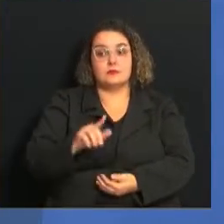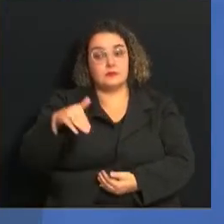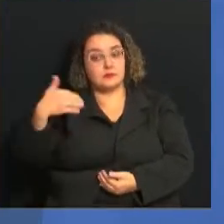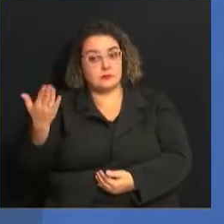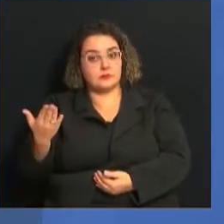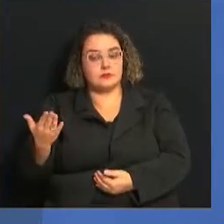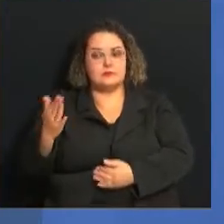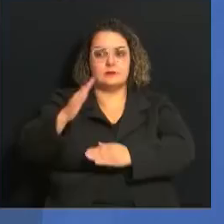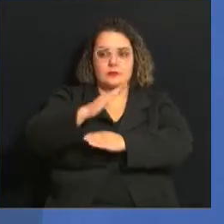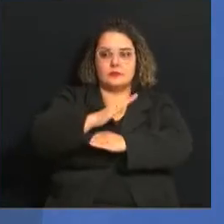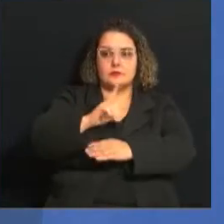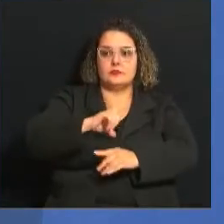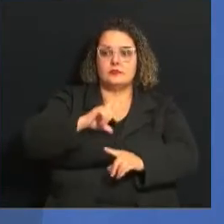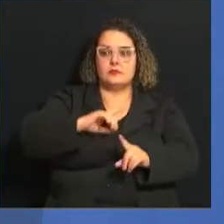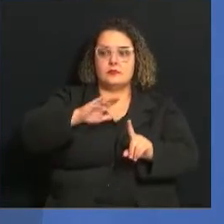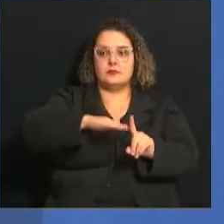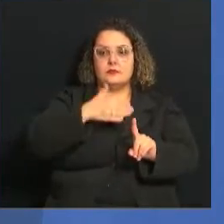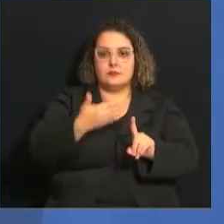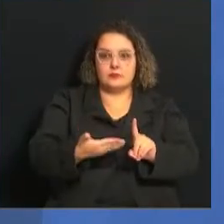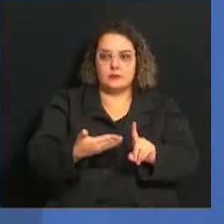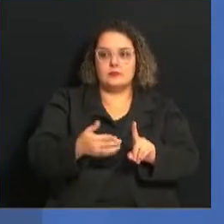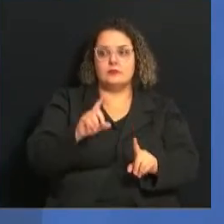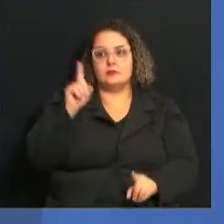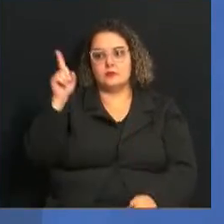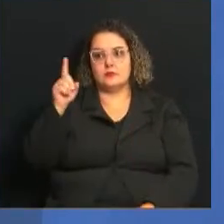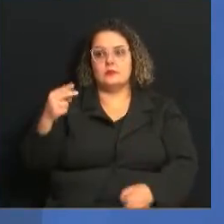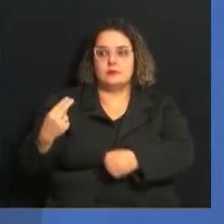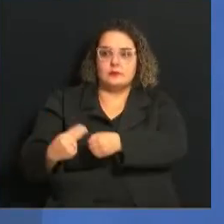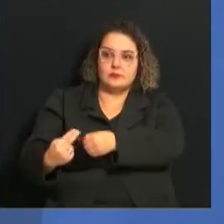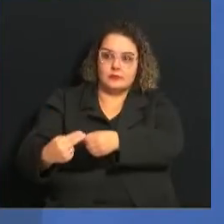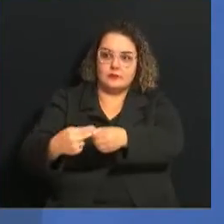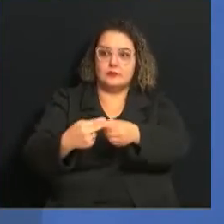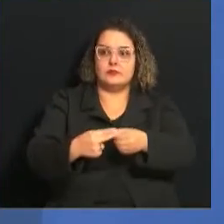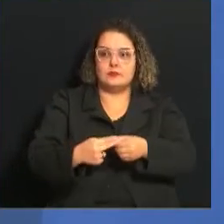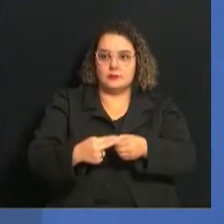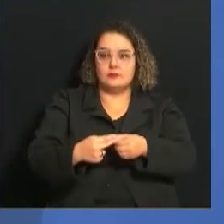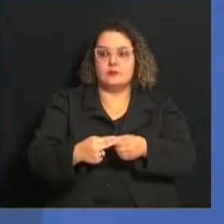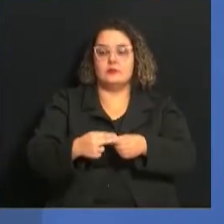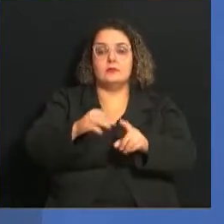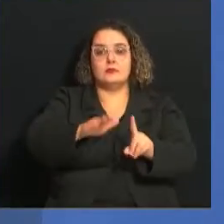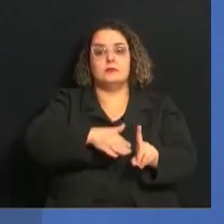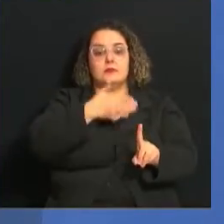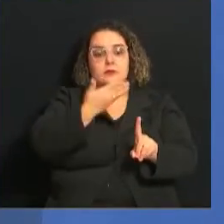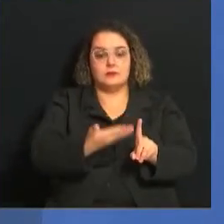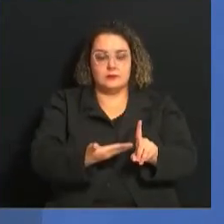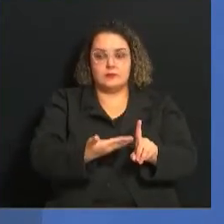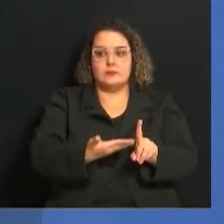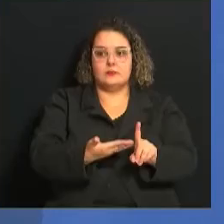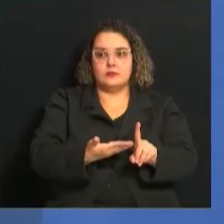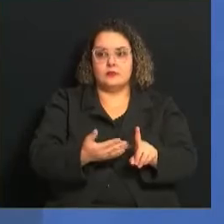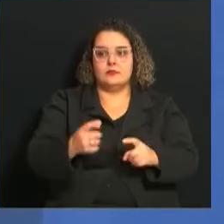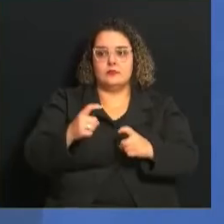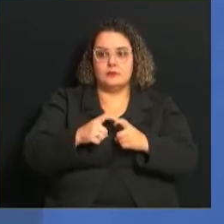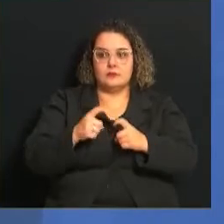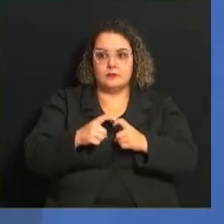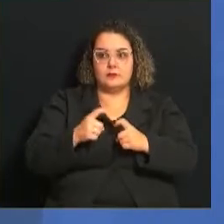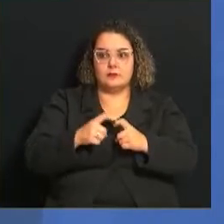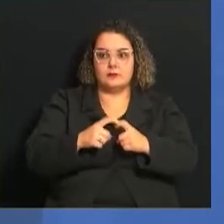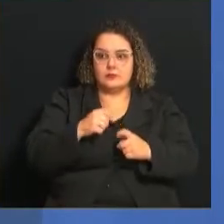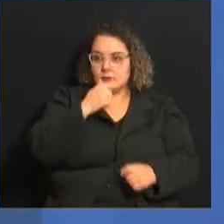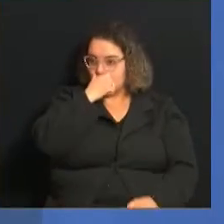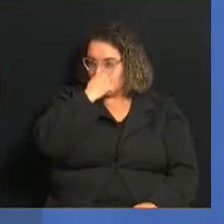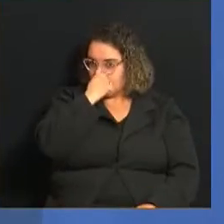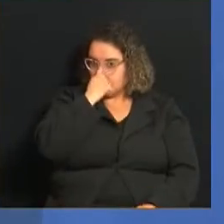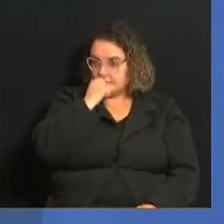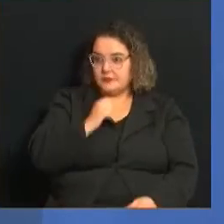uma solenidade que vai acontecer lá na Unicamp, que vai homenagear a médica doutora